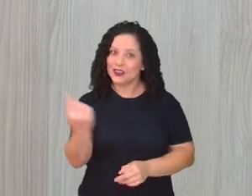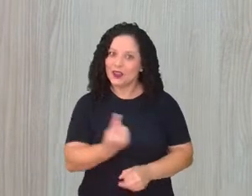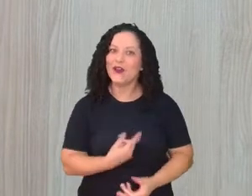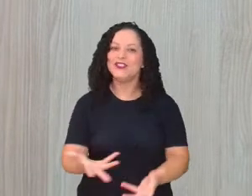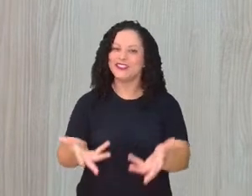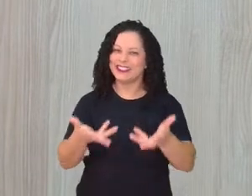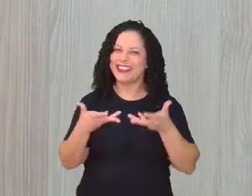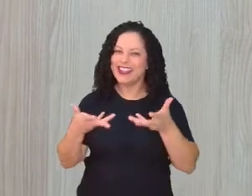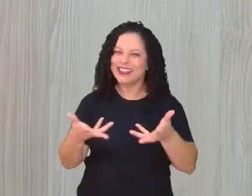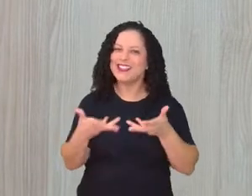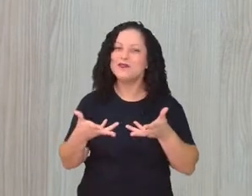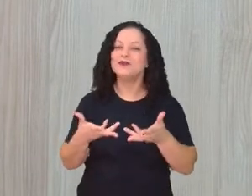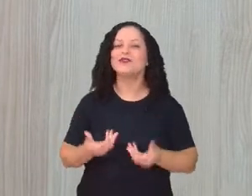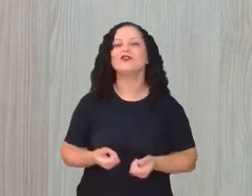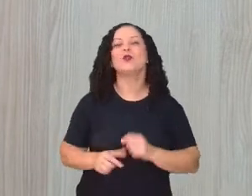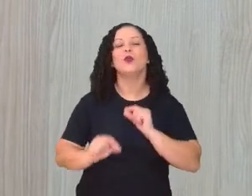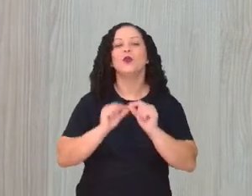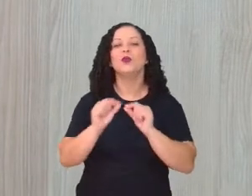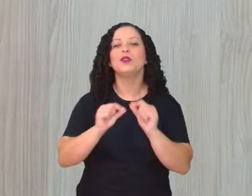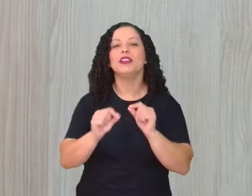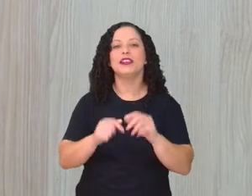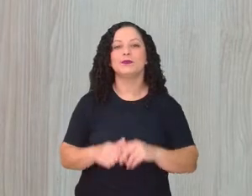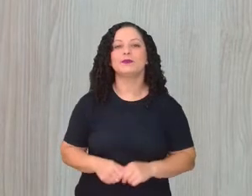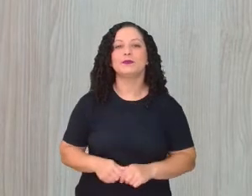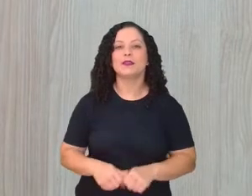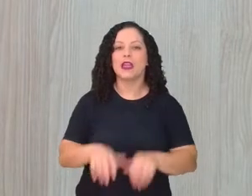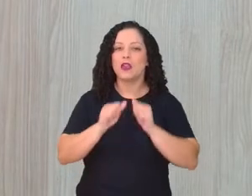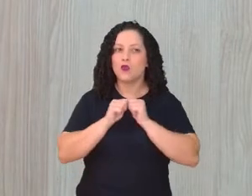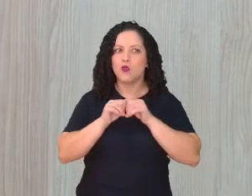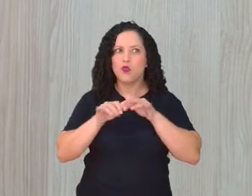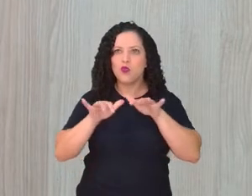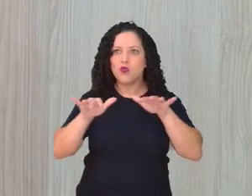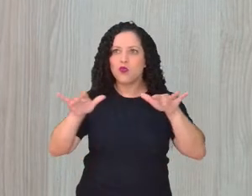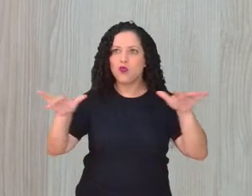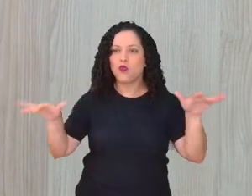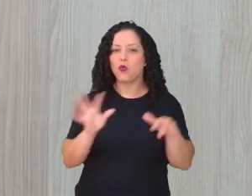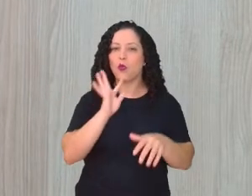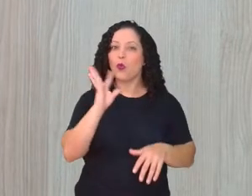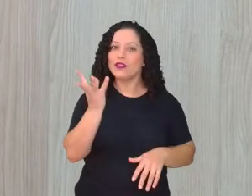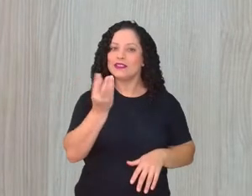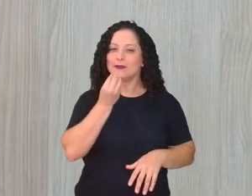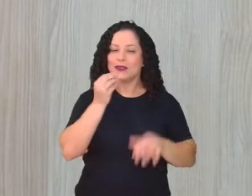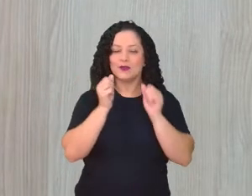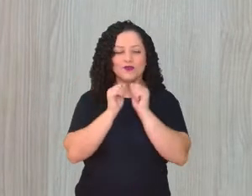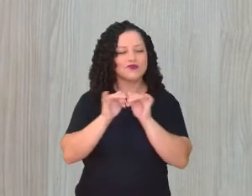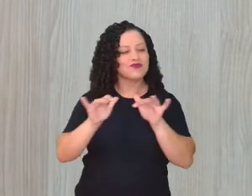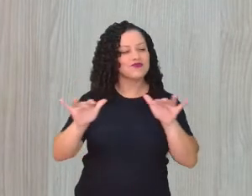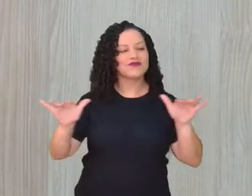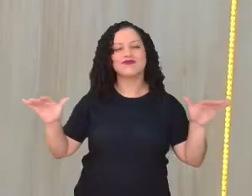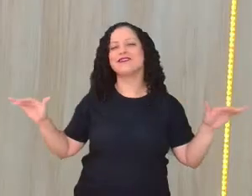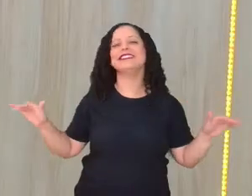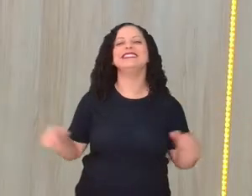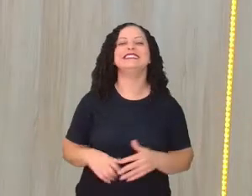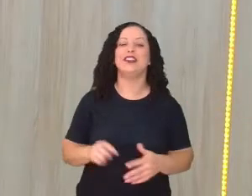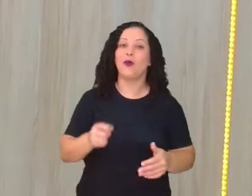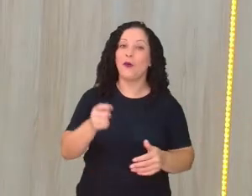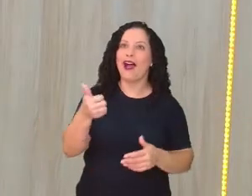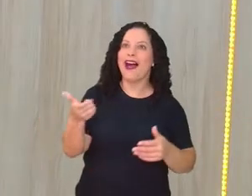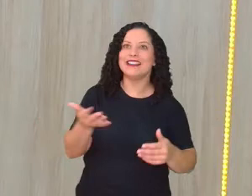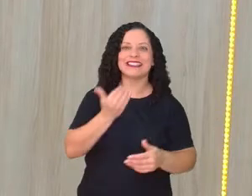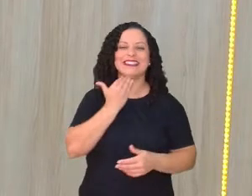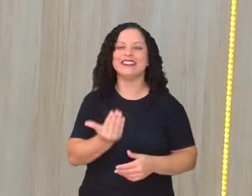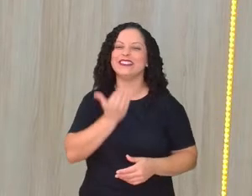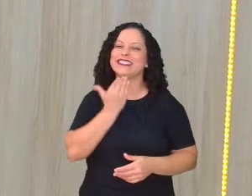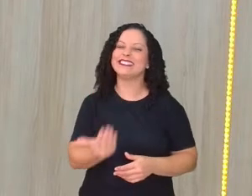queremos construir um horizonte de conhecimento, não é mesmo, professor Luciano? Exatamente, Quase não saía exatamente,